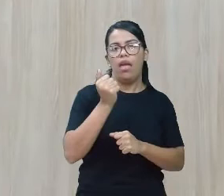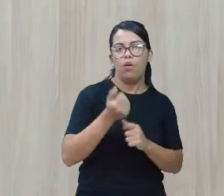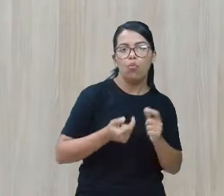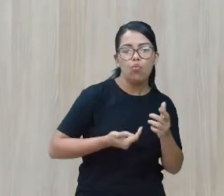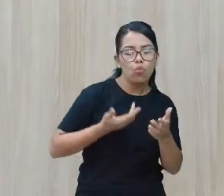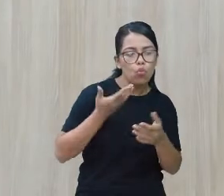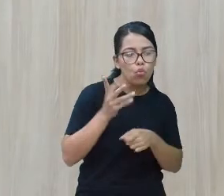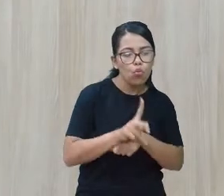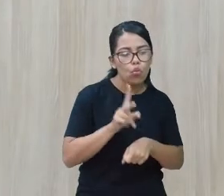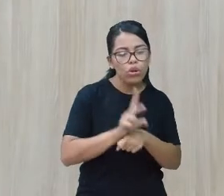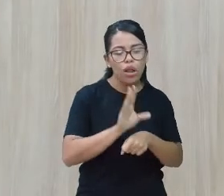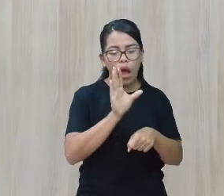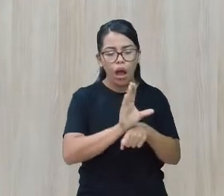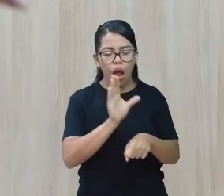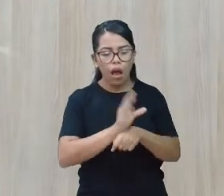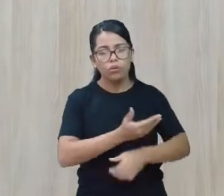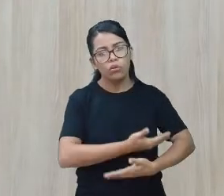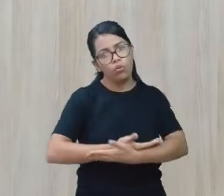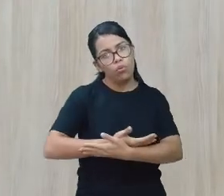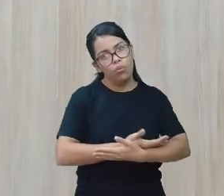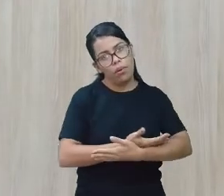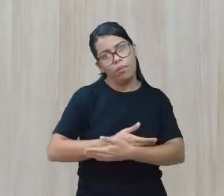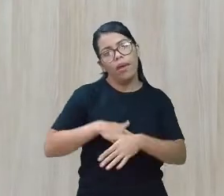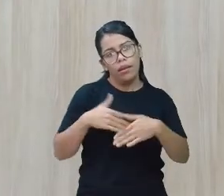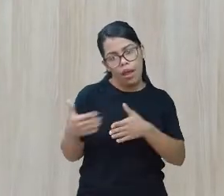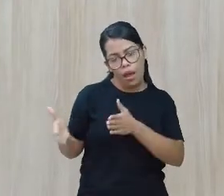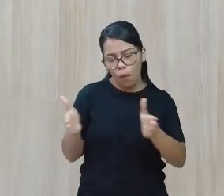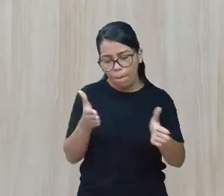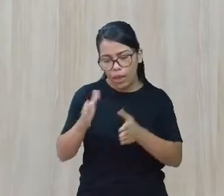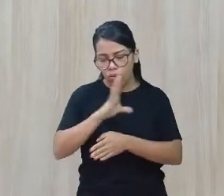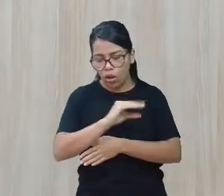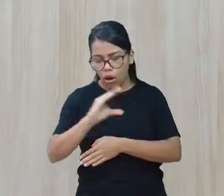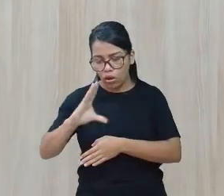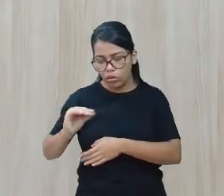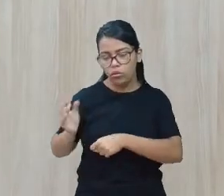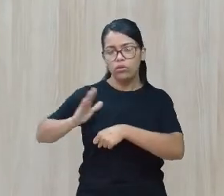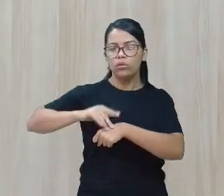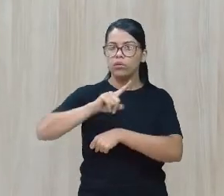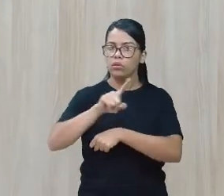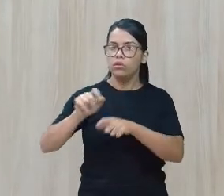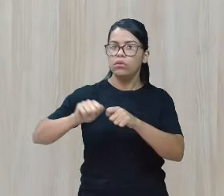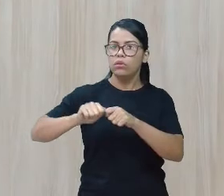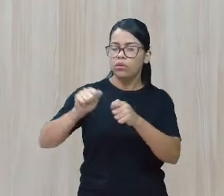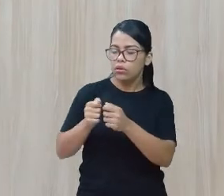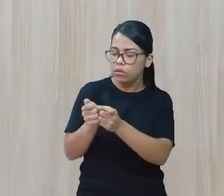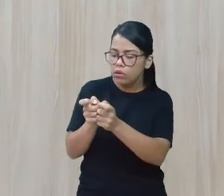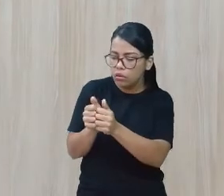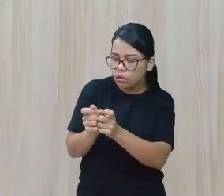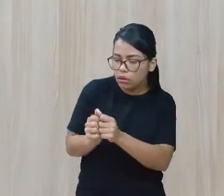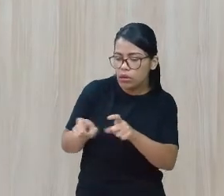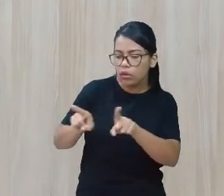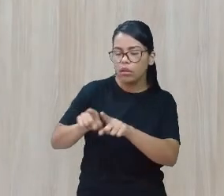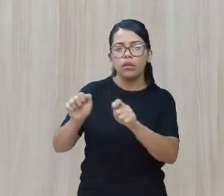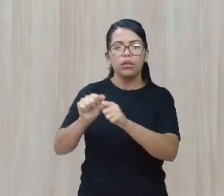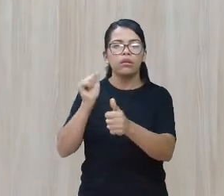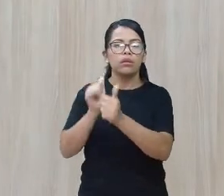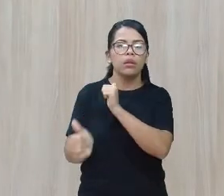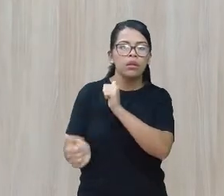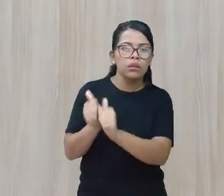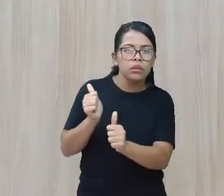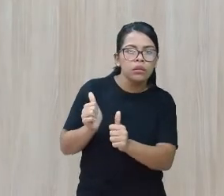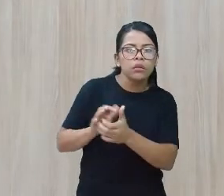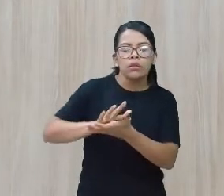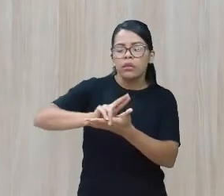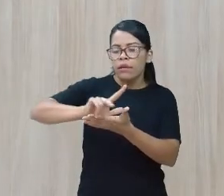outras atividades, de ir para um esporte, até para estar mexendo no celular, se você tiver um bebê, é muito difícil.